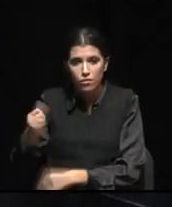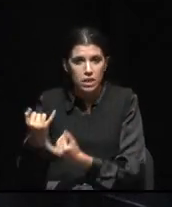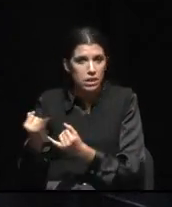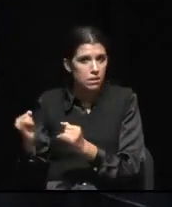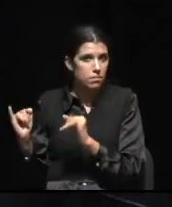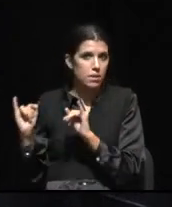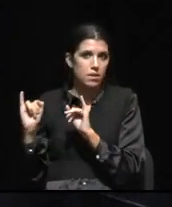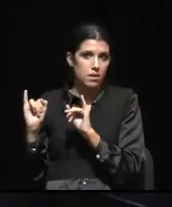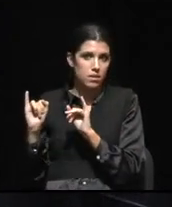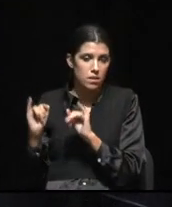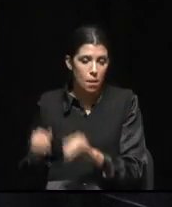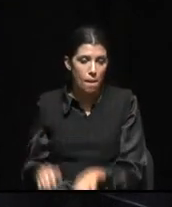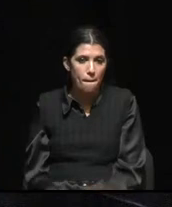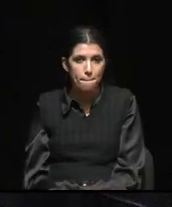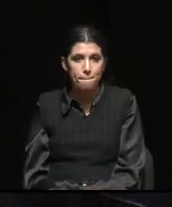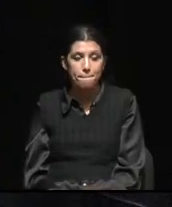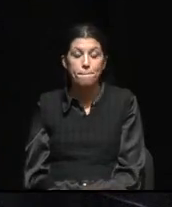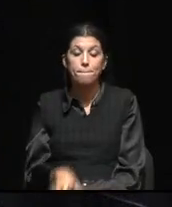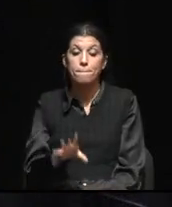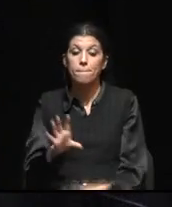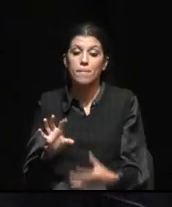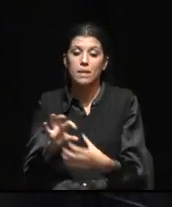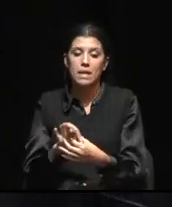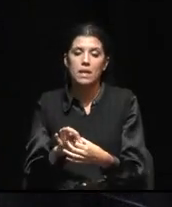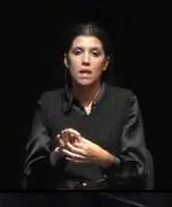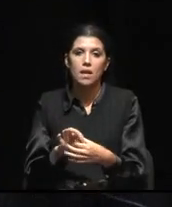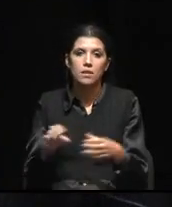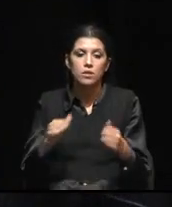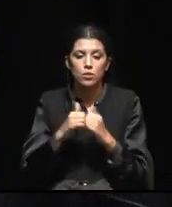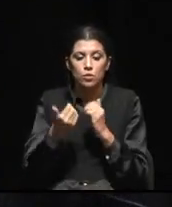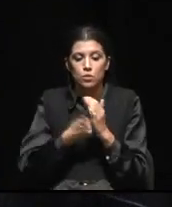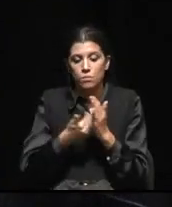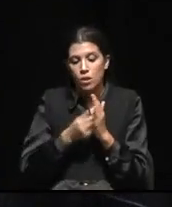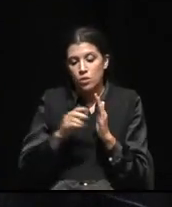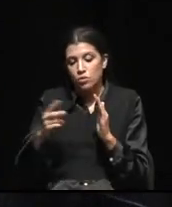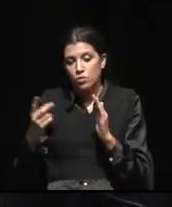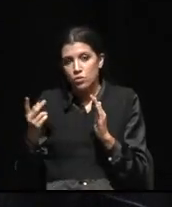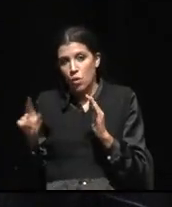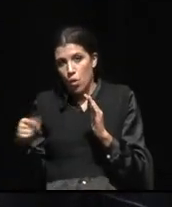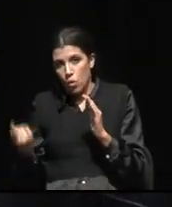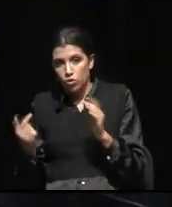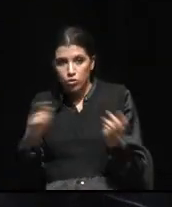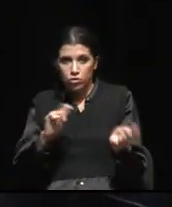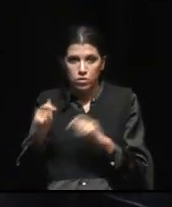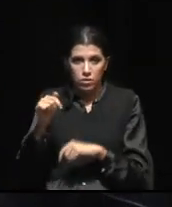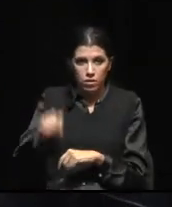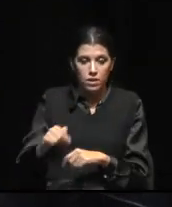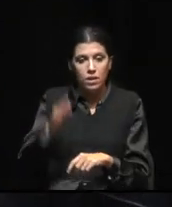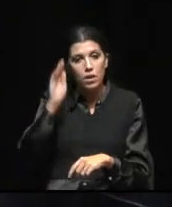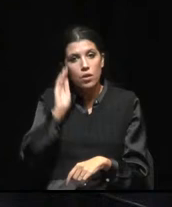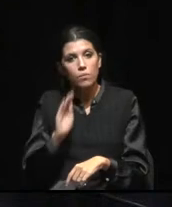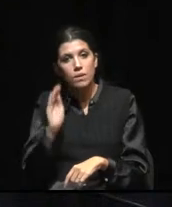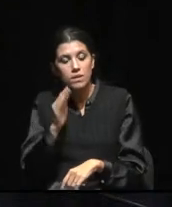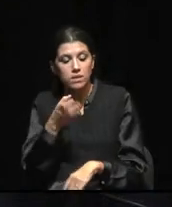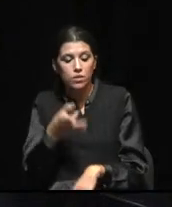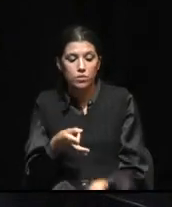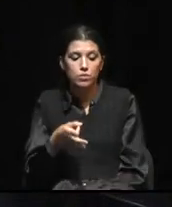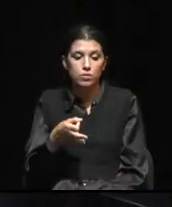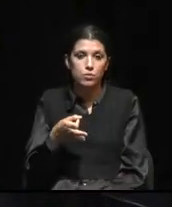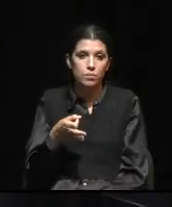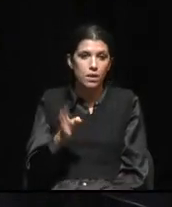e independente relativamente aos outros dois documentos hoje em discussão neste ponto a recomendação do partido